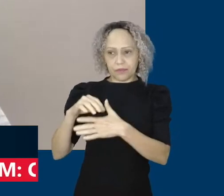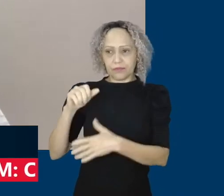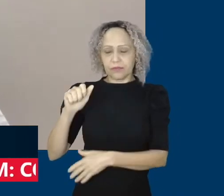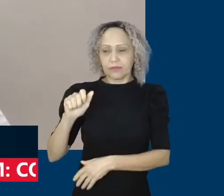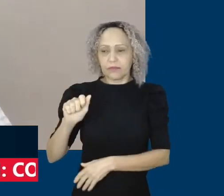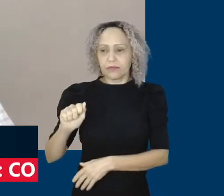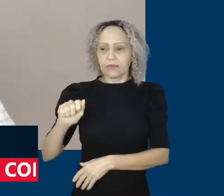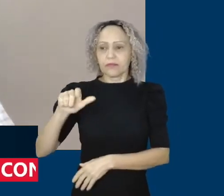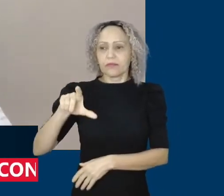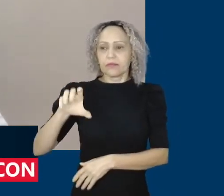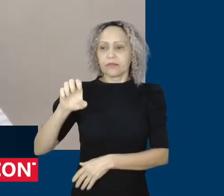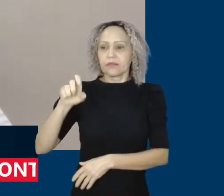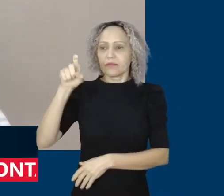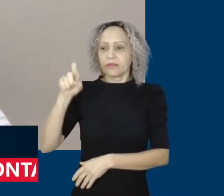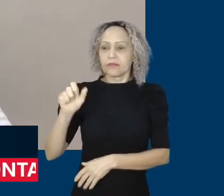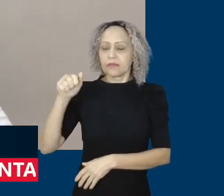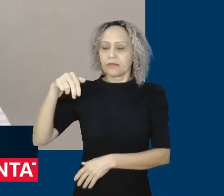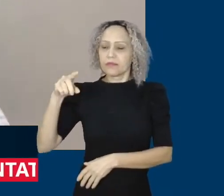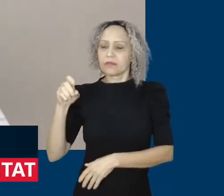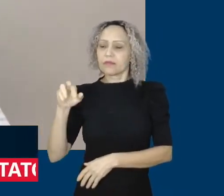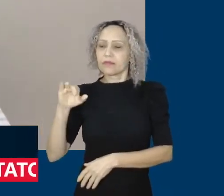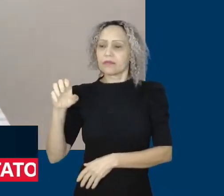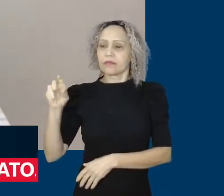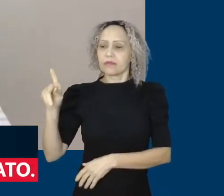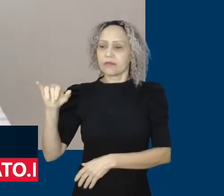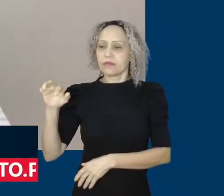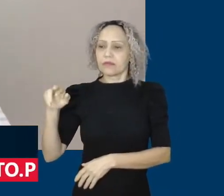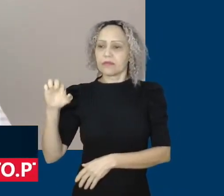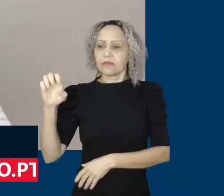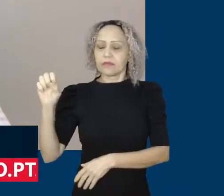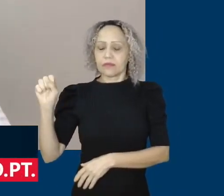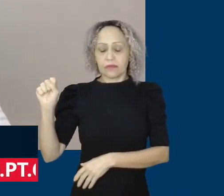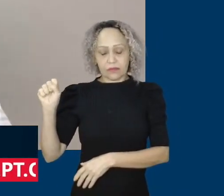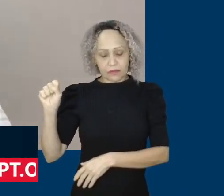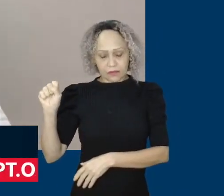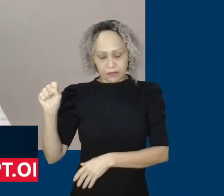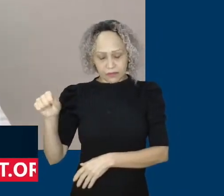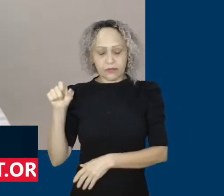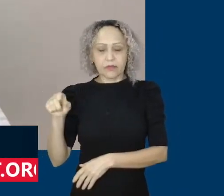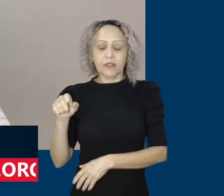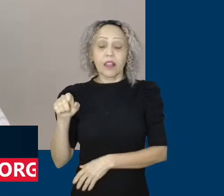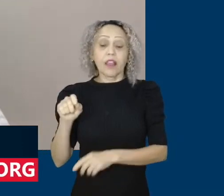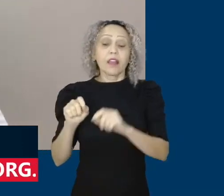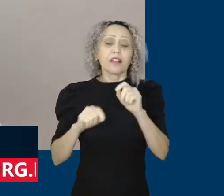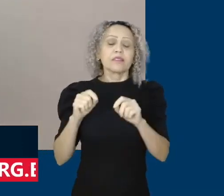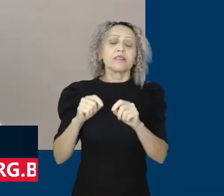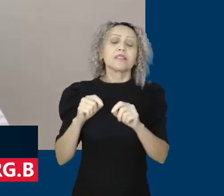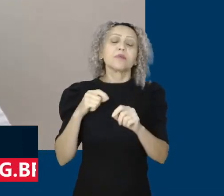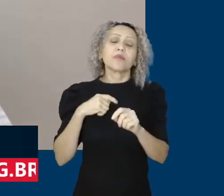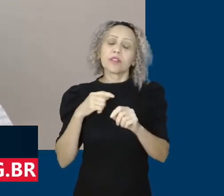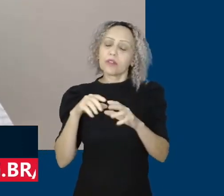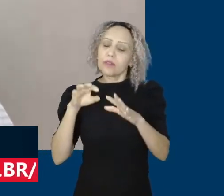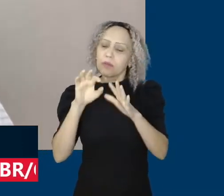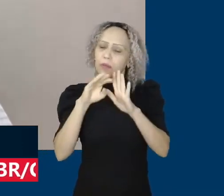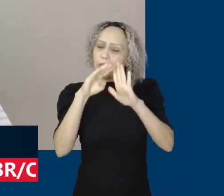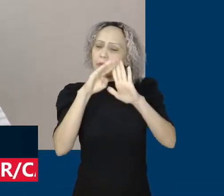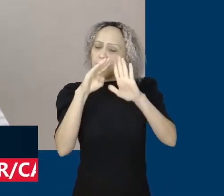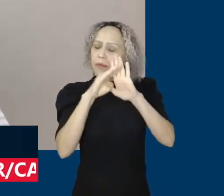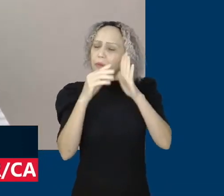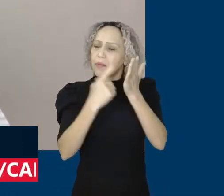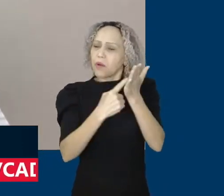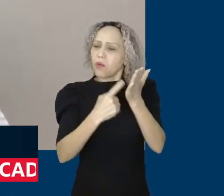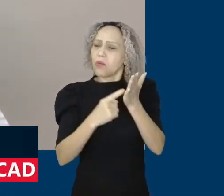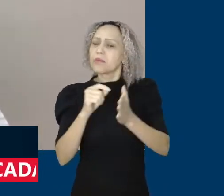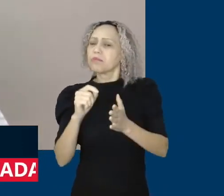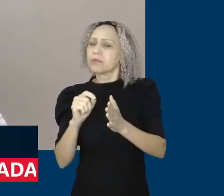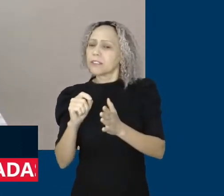de ações nesse dia para reposicionar o país nessa agenda de combate à desertificação. Pela manhã, é um sábado, né,